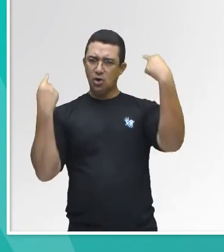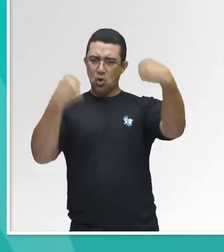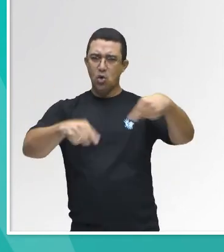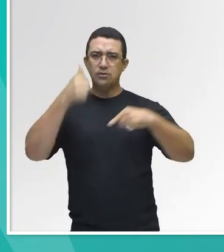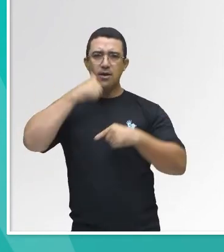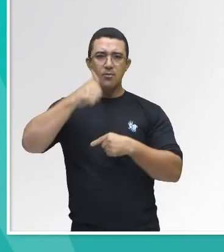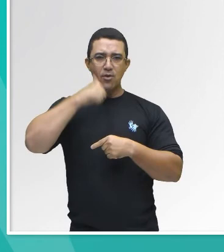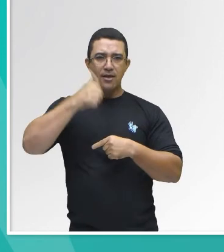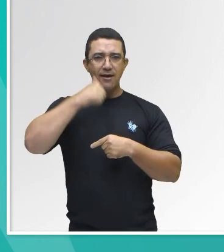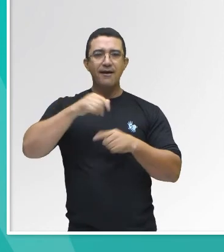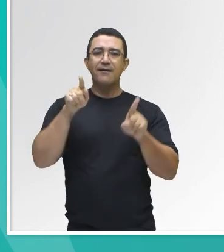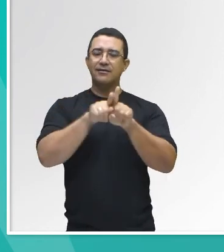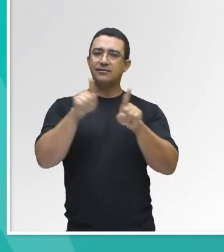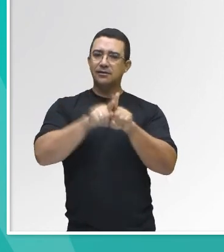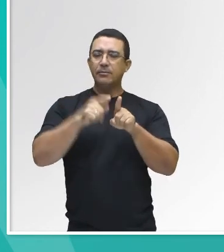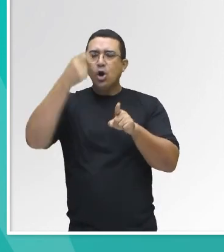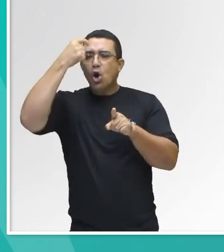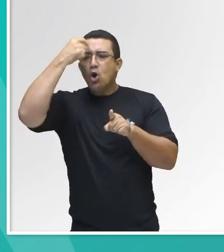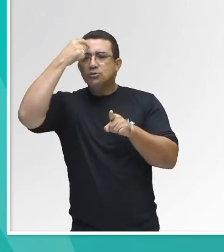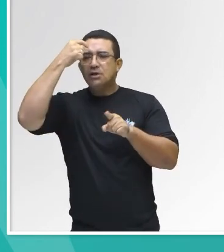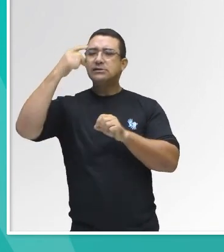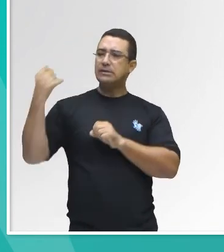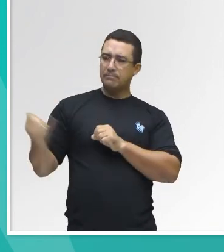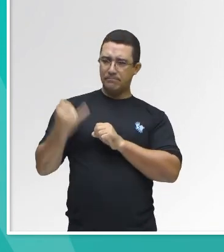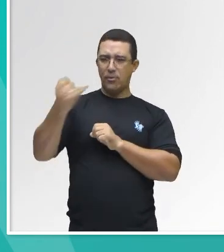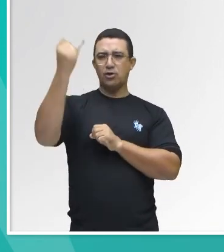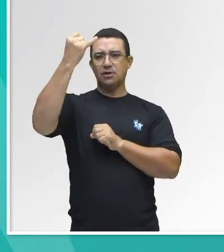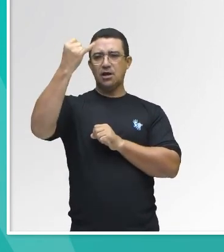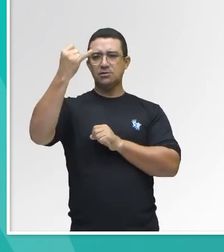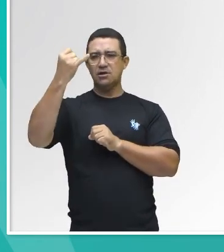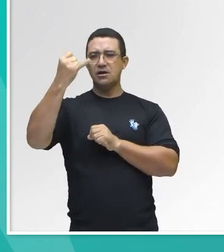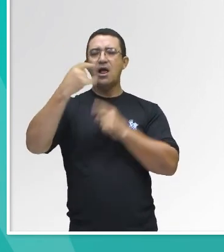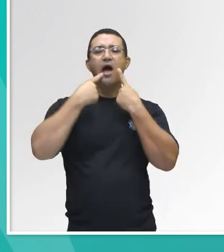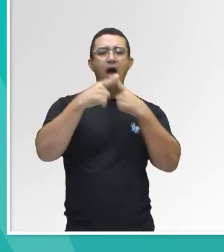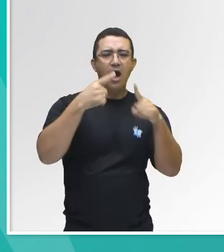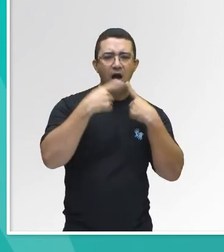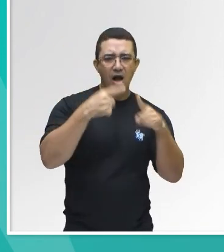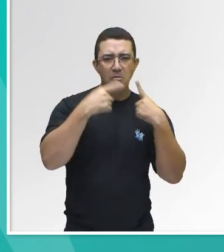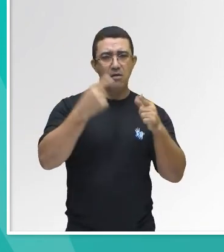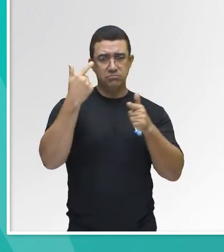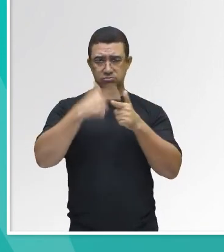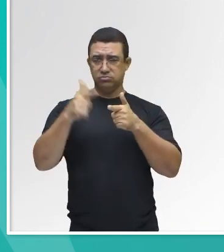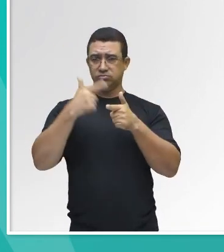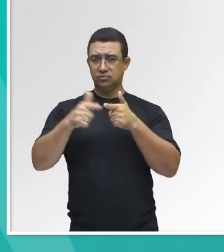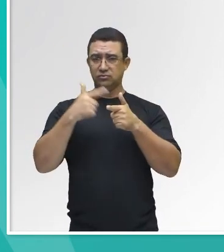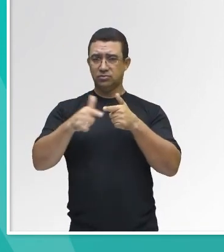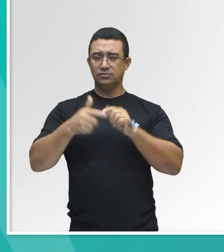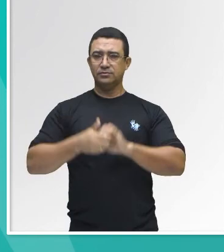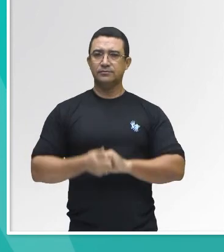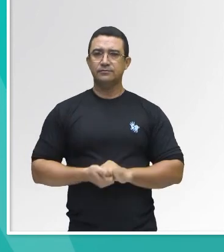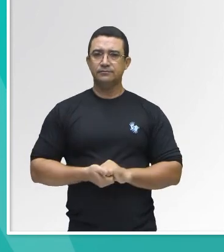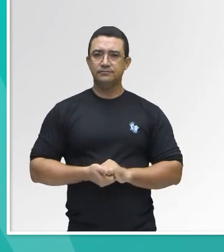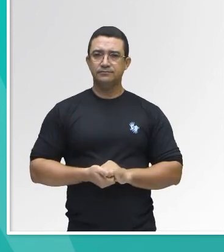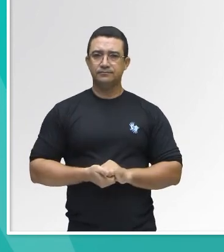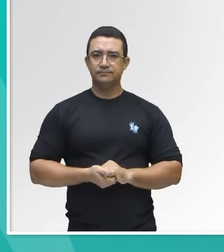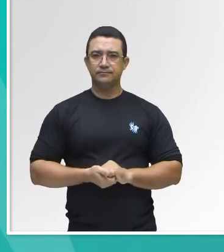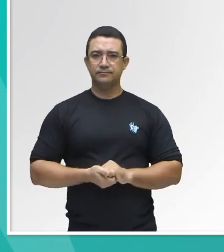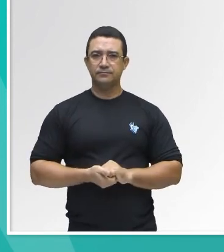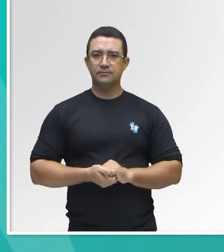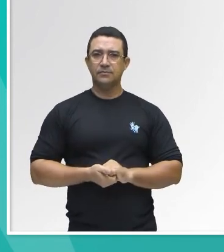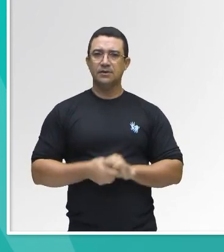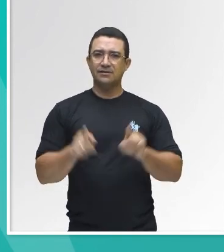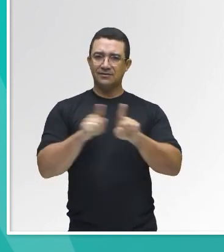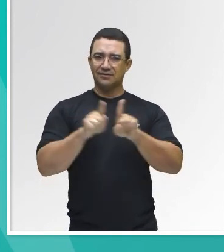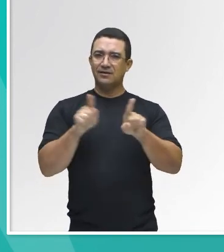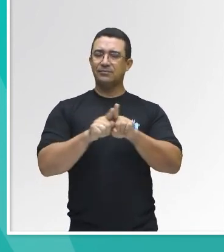isso, conscientizar sobre a importância de denunciar estes casos. E é que as cifras